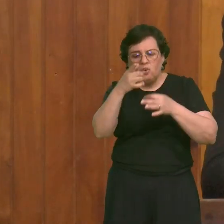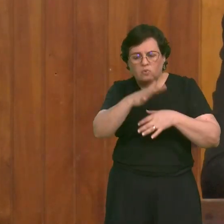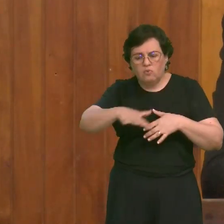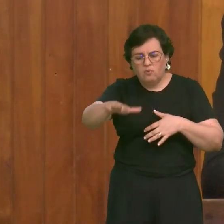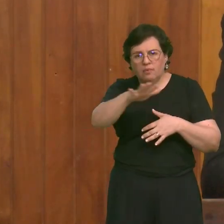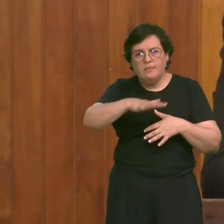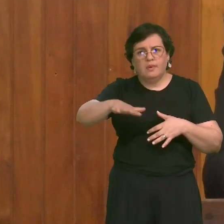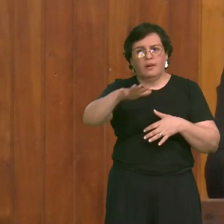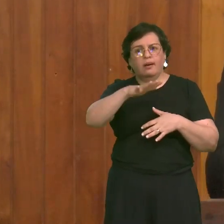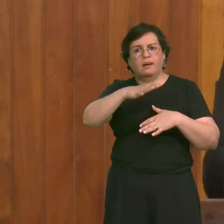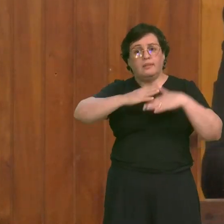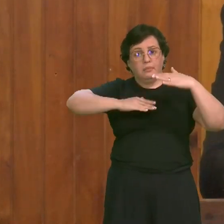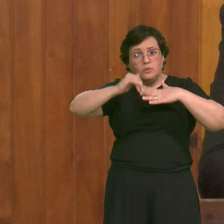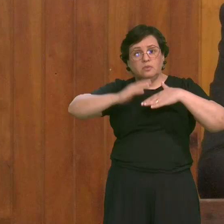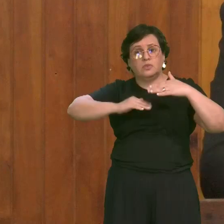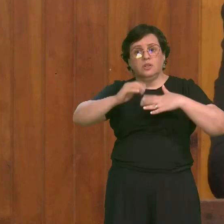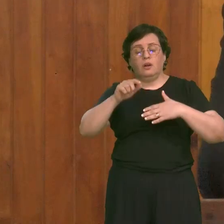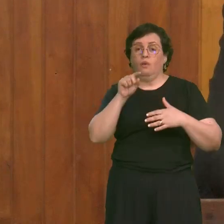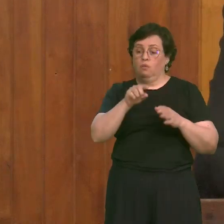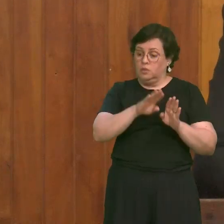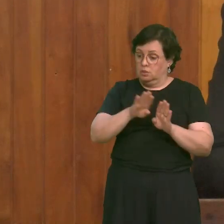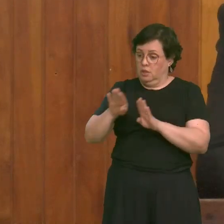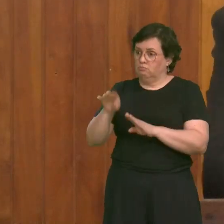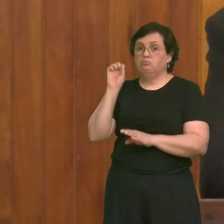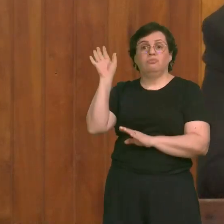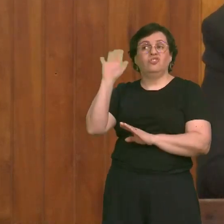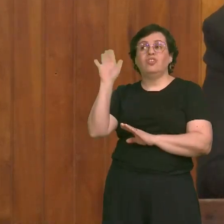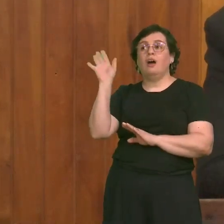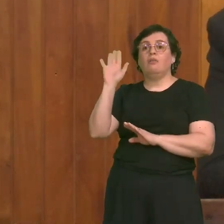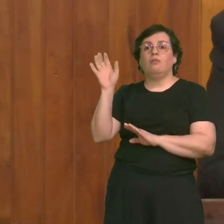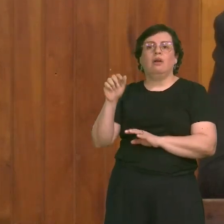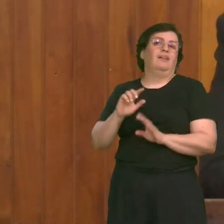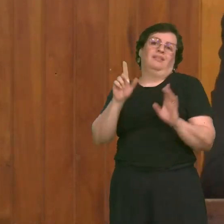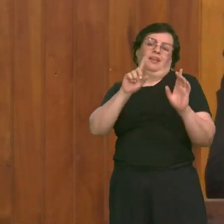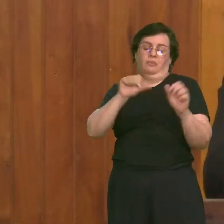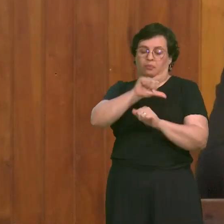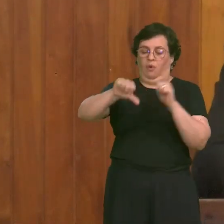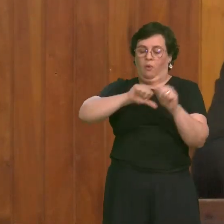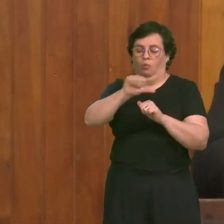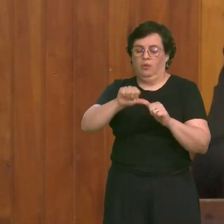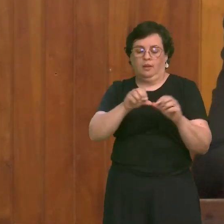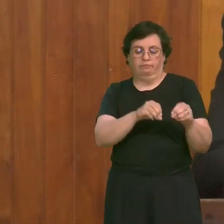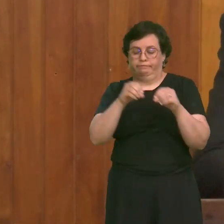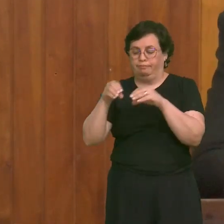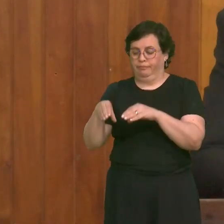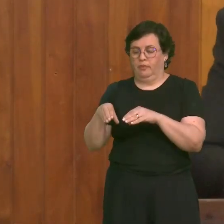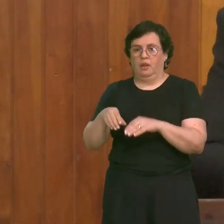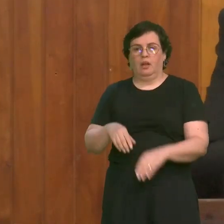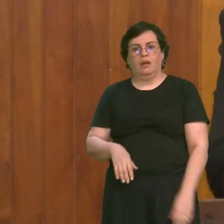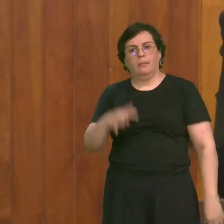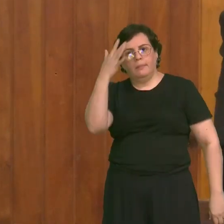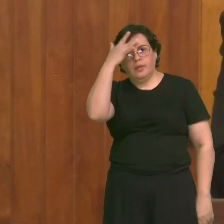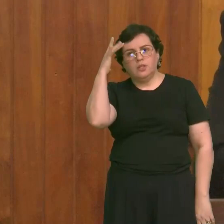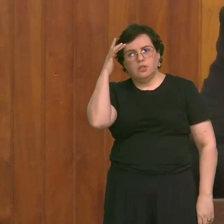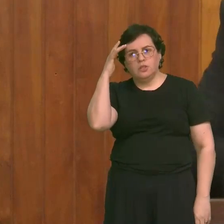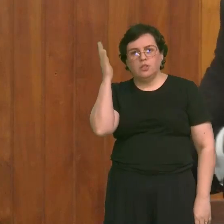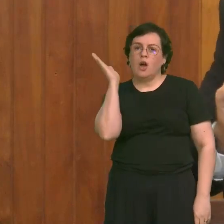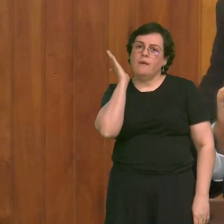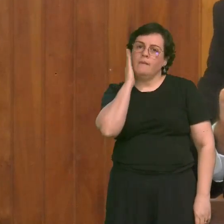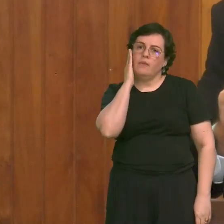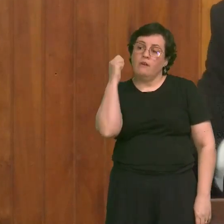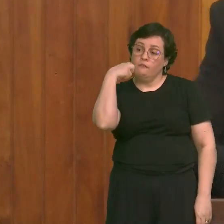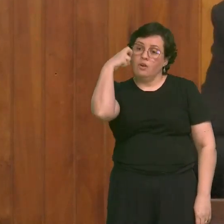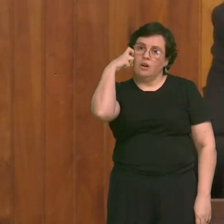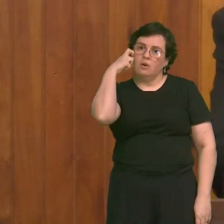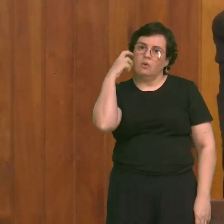uma área Olha você vai sair daqui tchau ah não vou colocar você em outro lugar não a pessoa que tem vergonha na cara que tem frio na